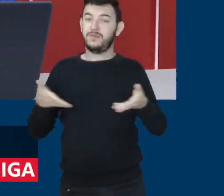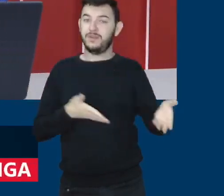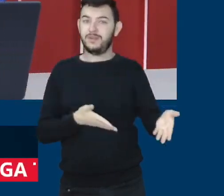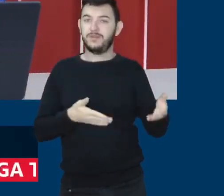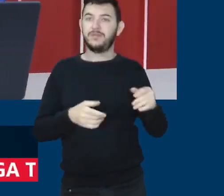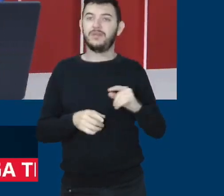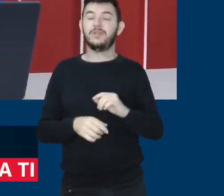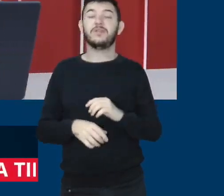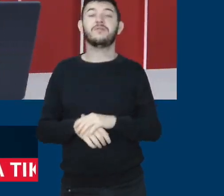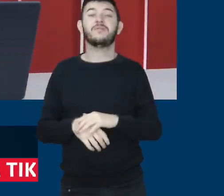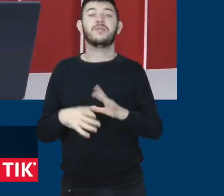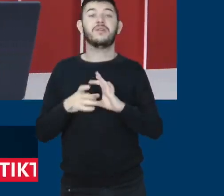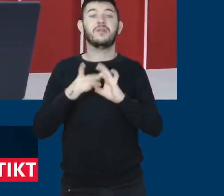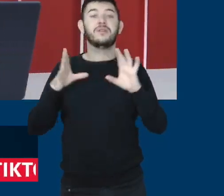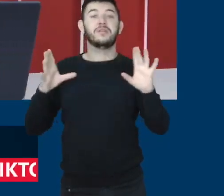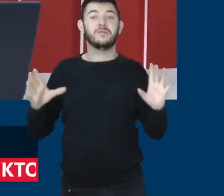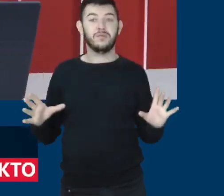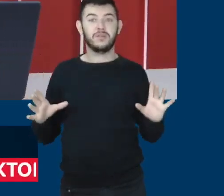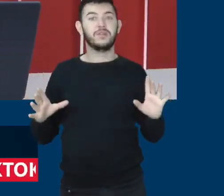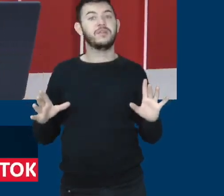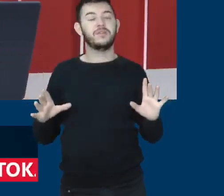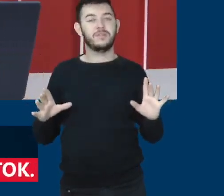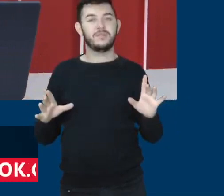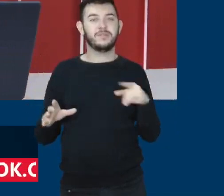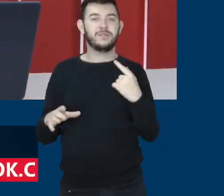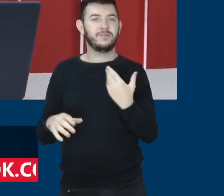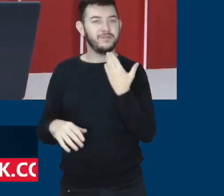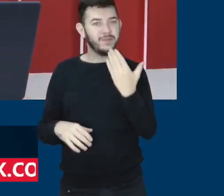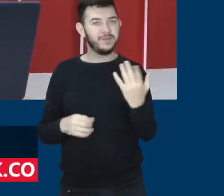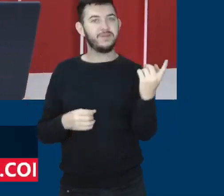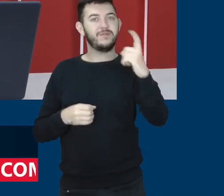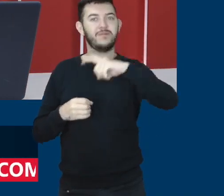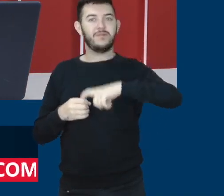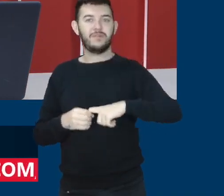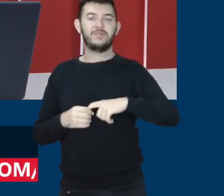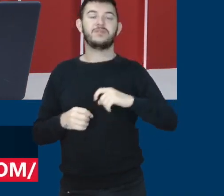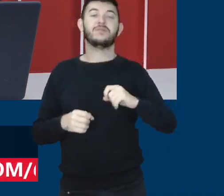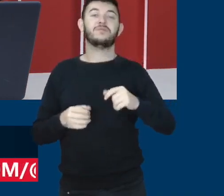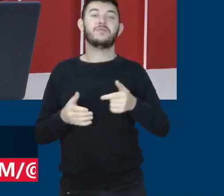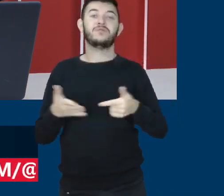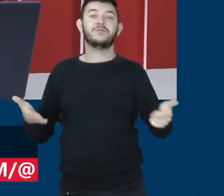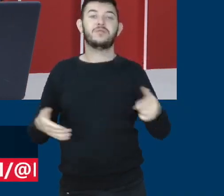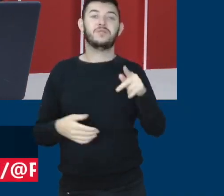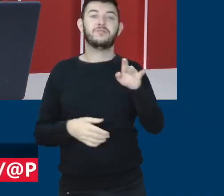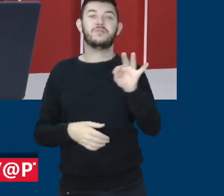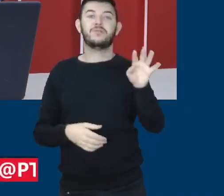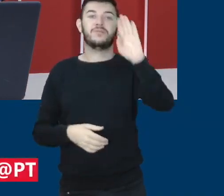à sua disposição. Volte sempre que quiser aqui para o Jornal PT Brasil. Bom dia.